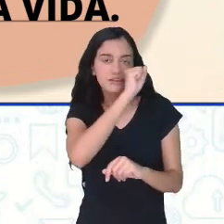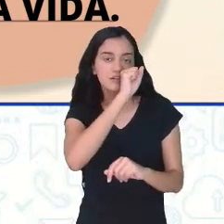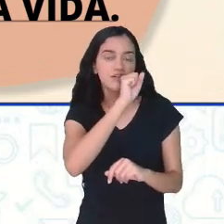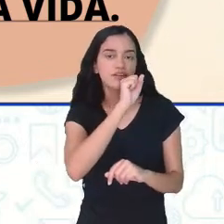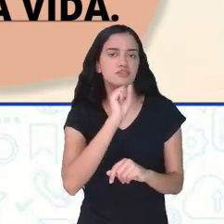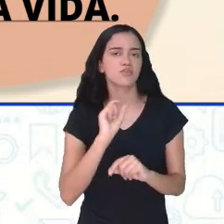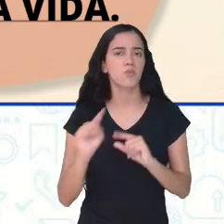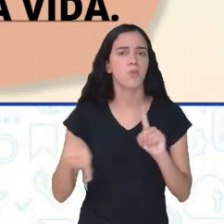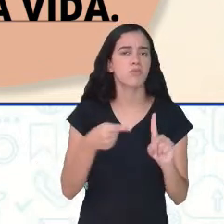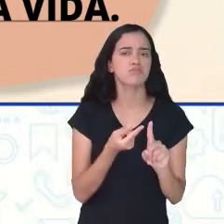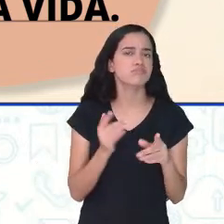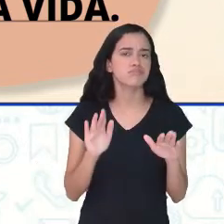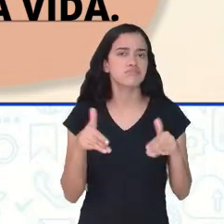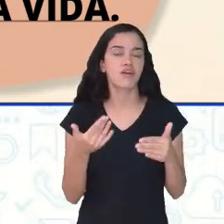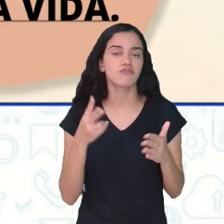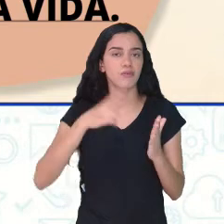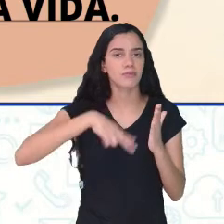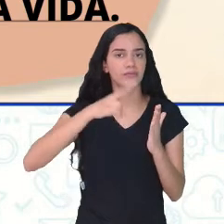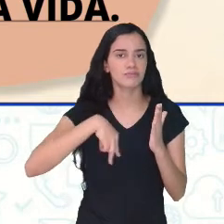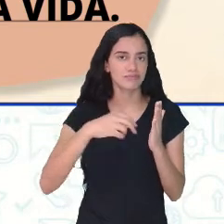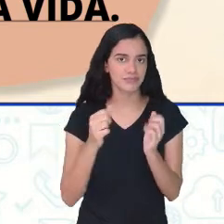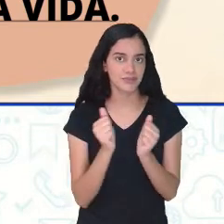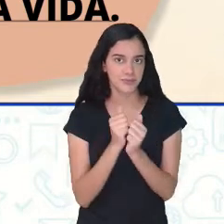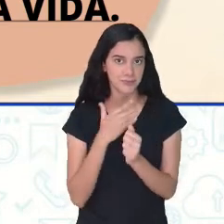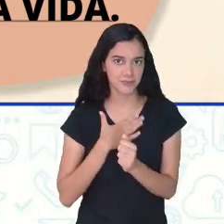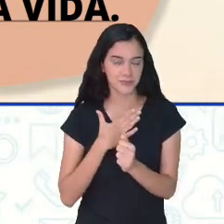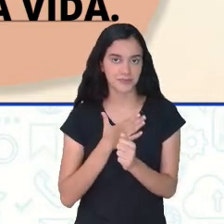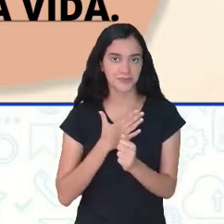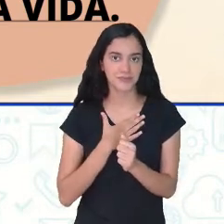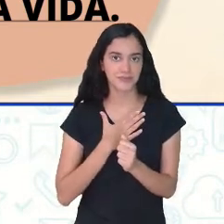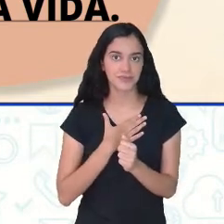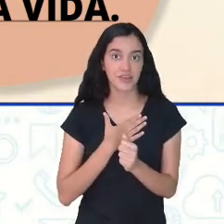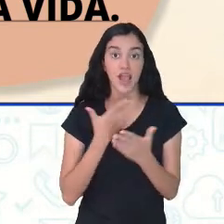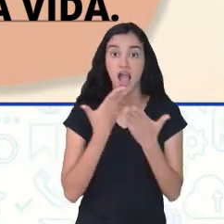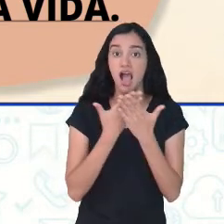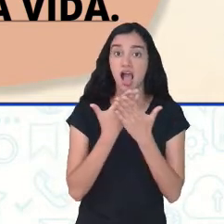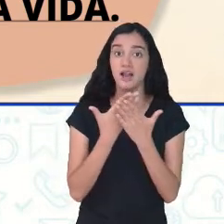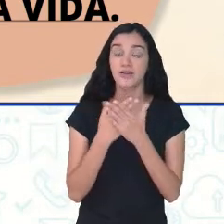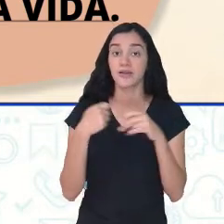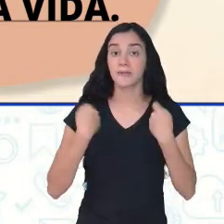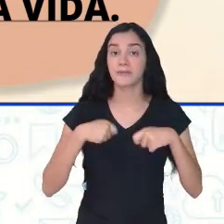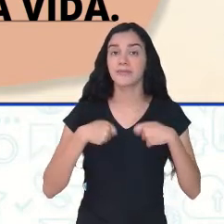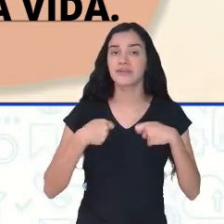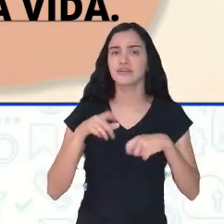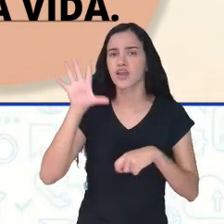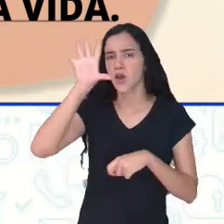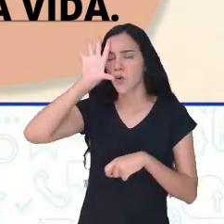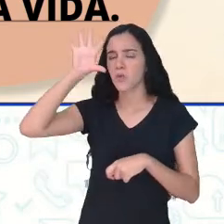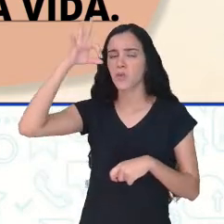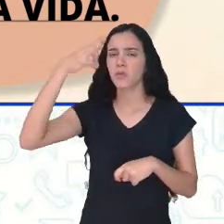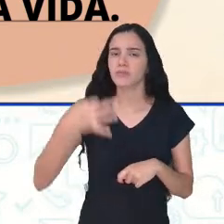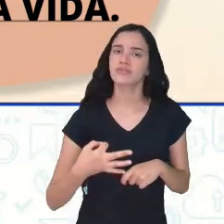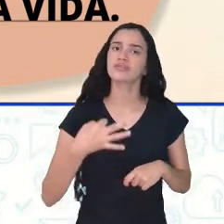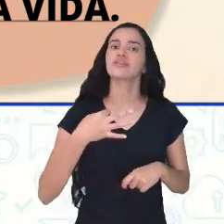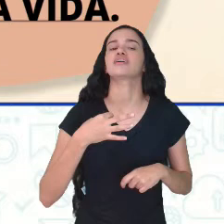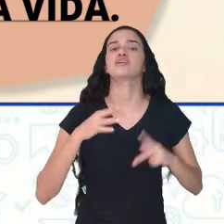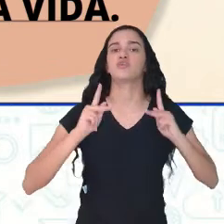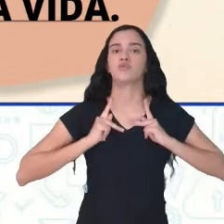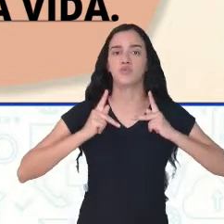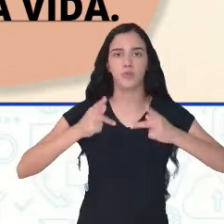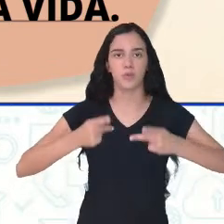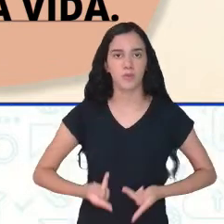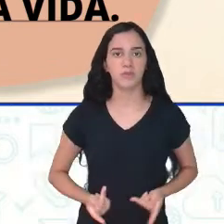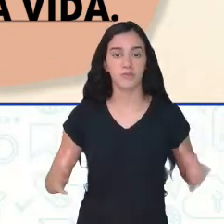diz o nosso objetivo? Vamos ler comigo? Da aula de hoje nós precisamos compreender que o corpo humano é um